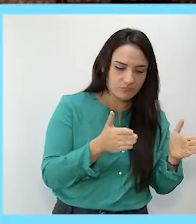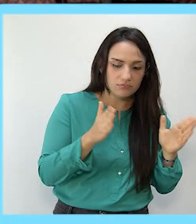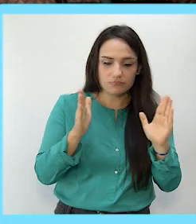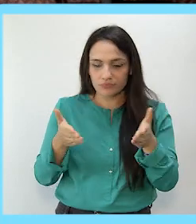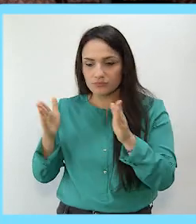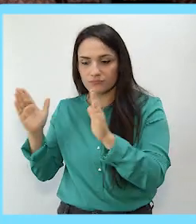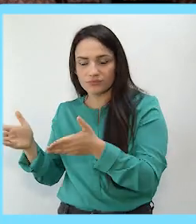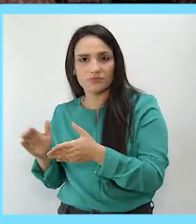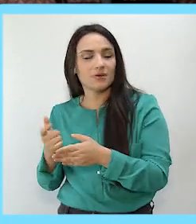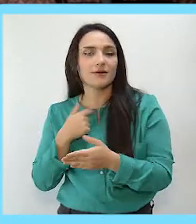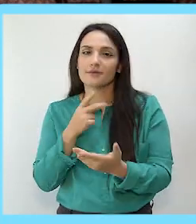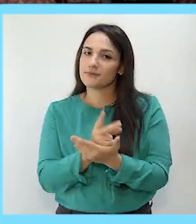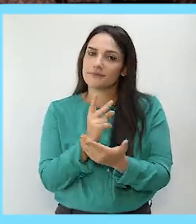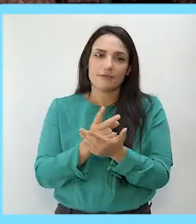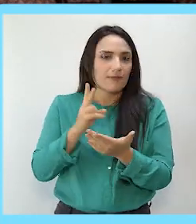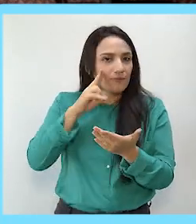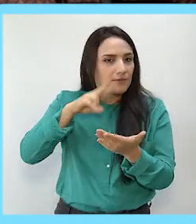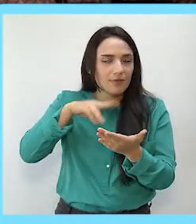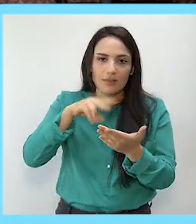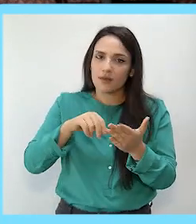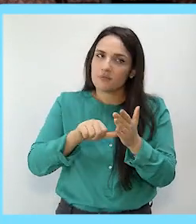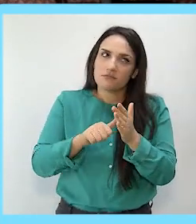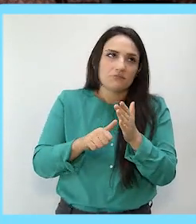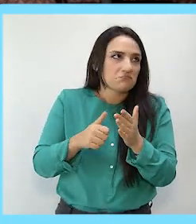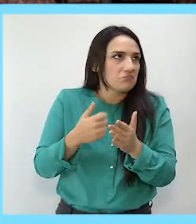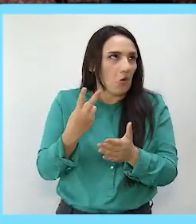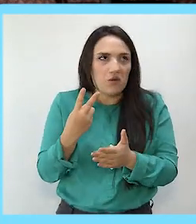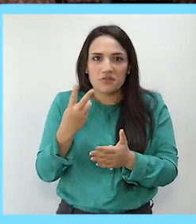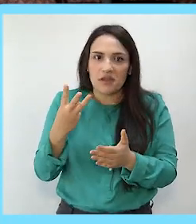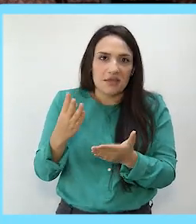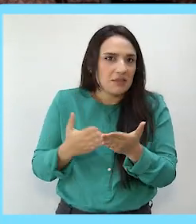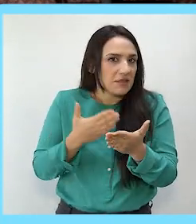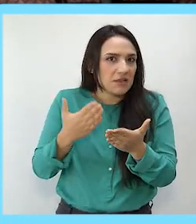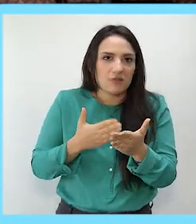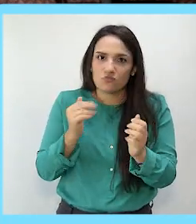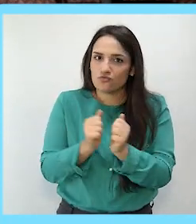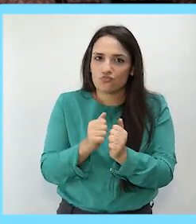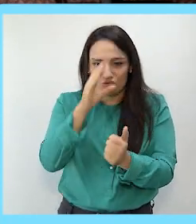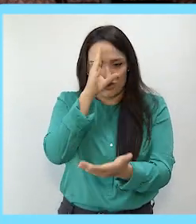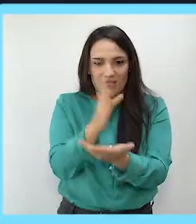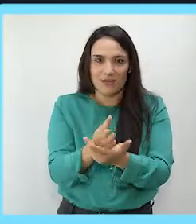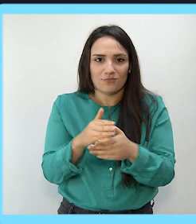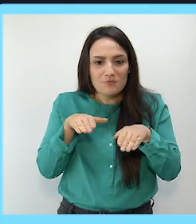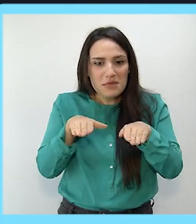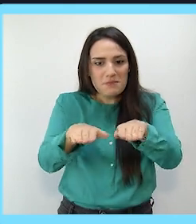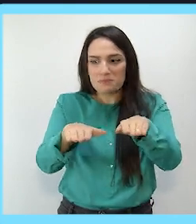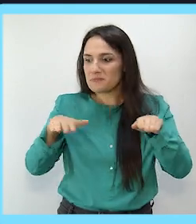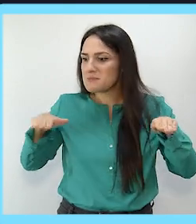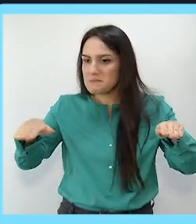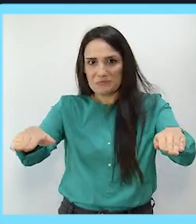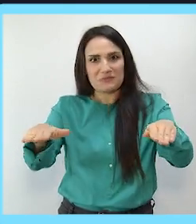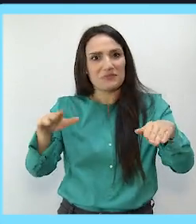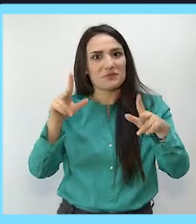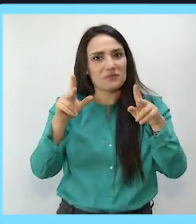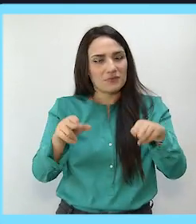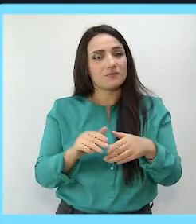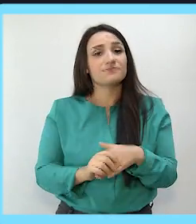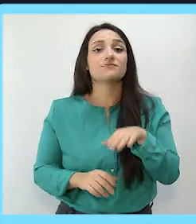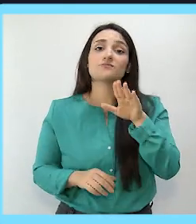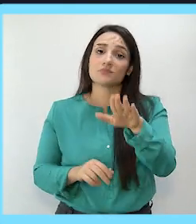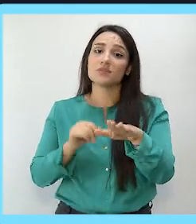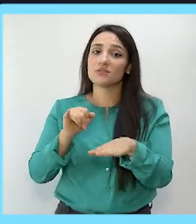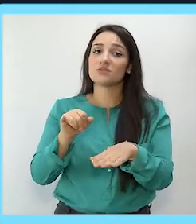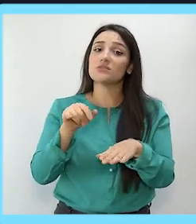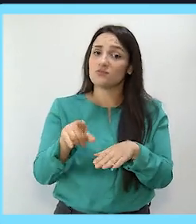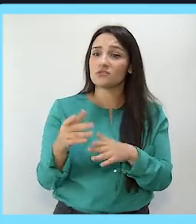vida, porque eu sempre estou lendo 2, 3 livros ao mesmo tempo. E não perde, não. Não. Mas me permita, só você que está